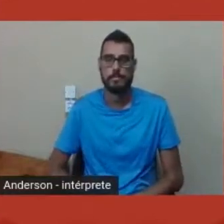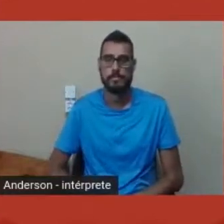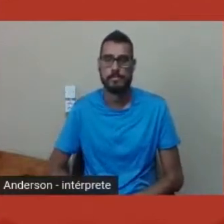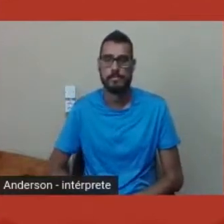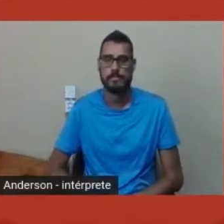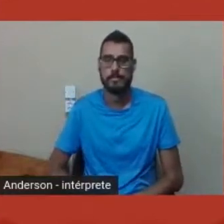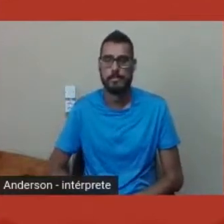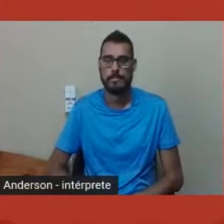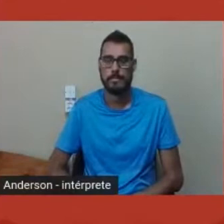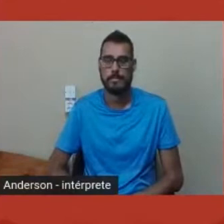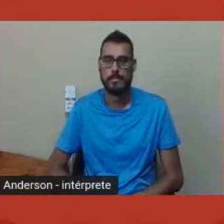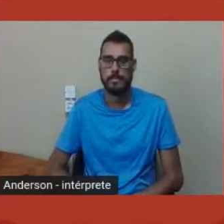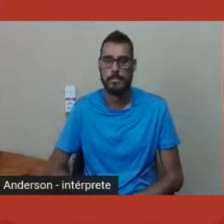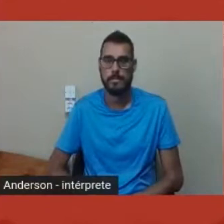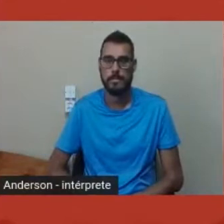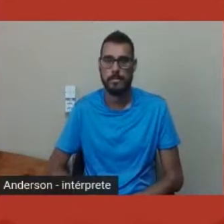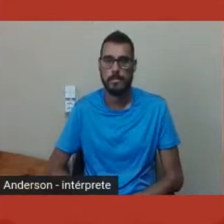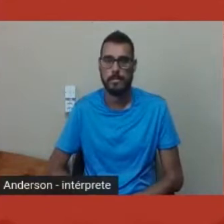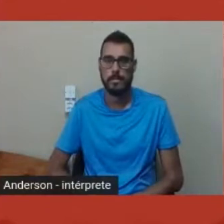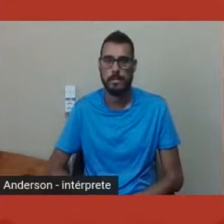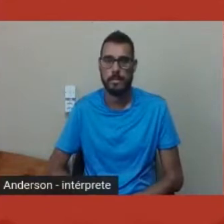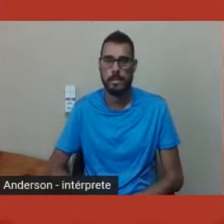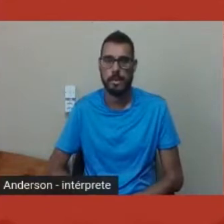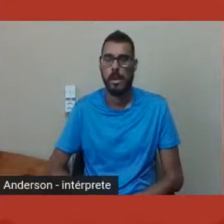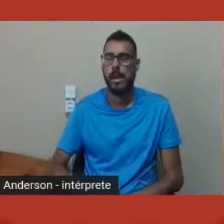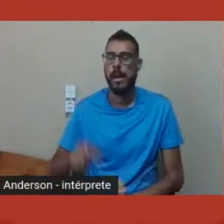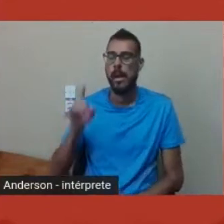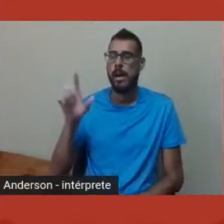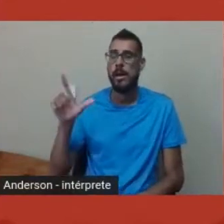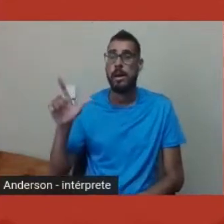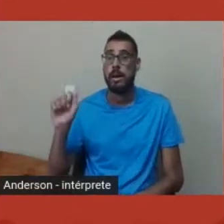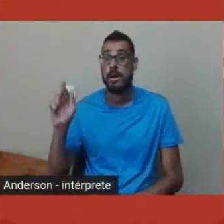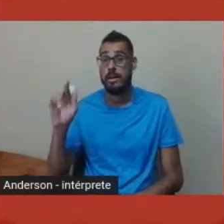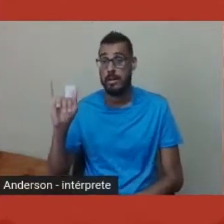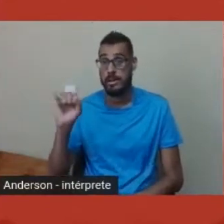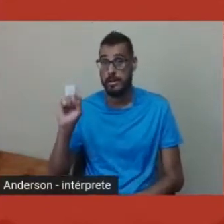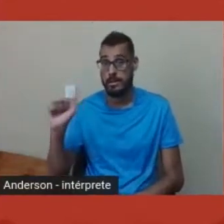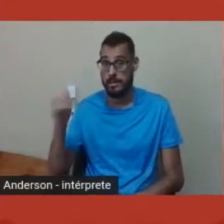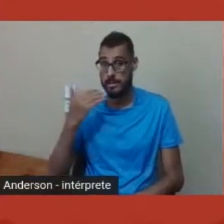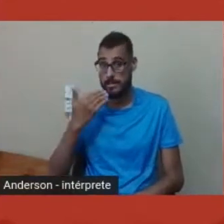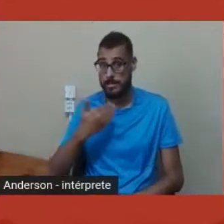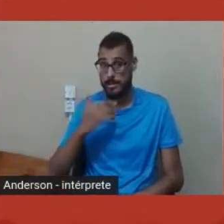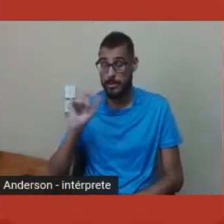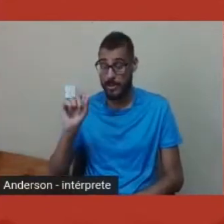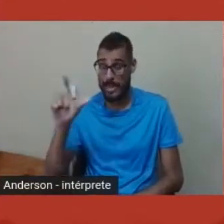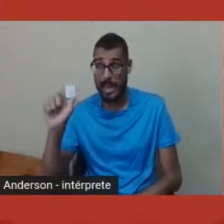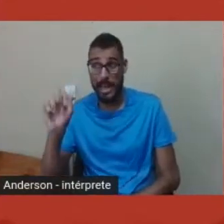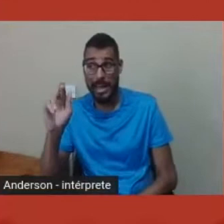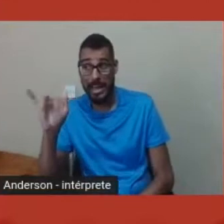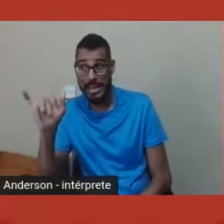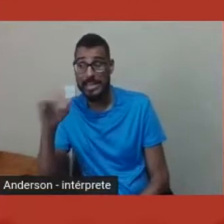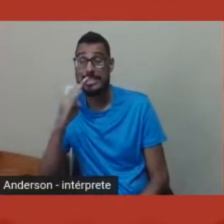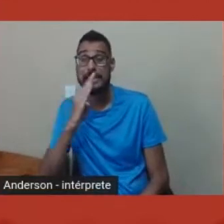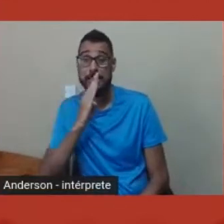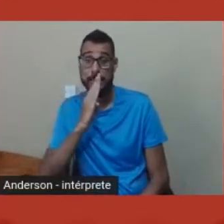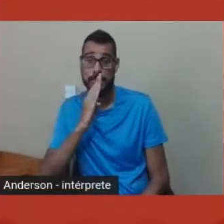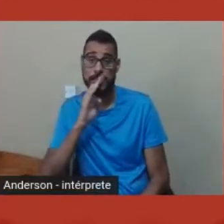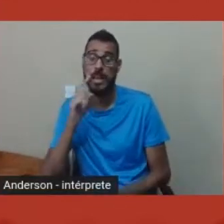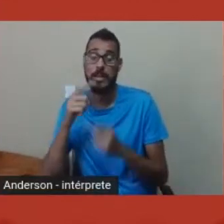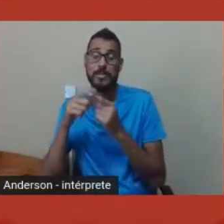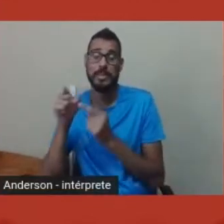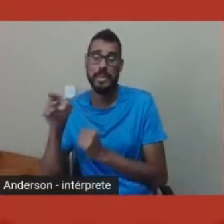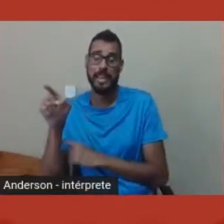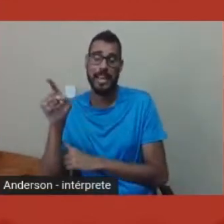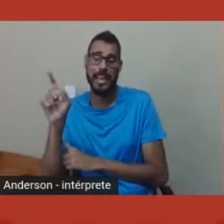Boa, só um detalhe aqui, atendendo ao pedido da Larissa. A Larissa está quietinha, ela não está te ignorando, é porque ela está gentilmente